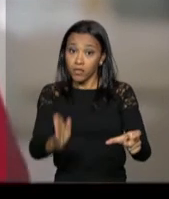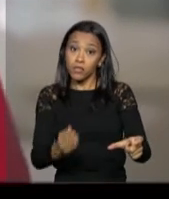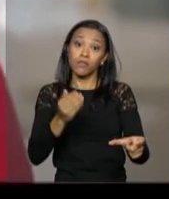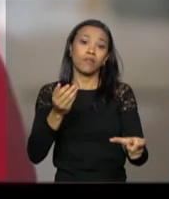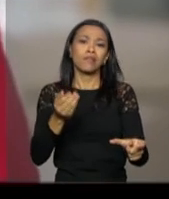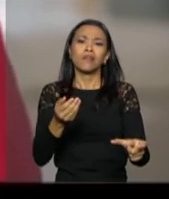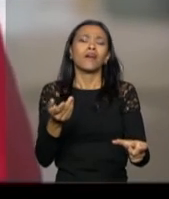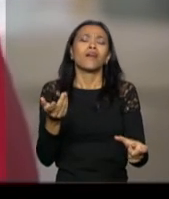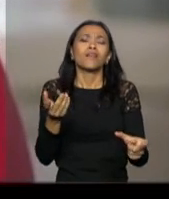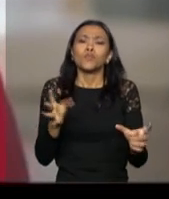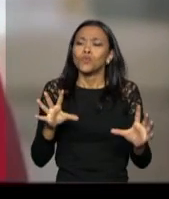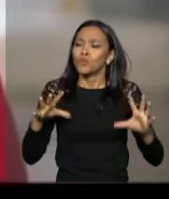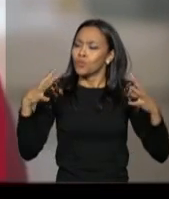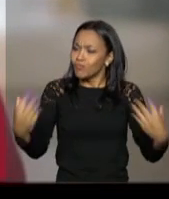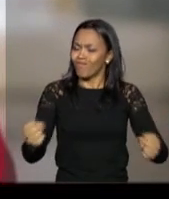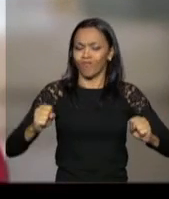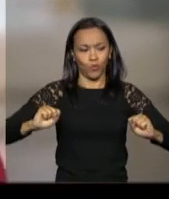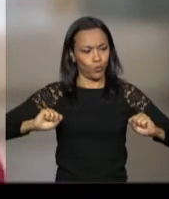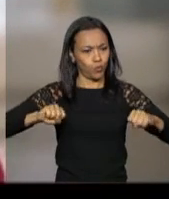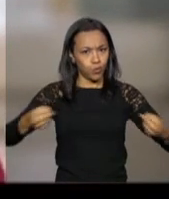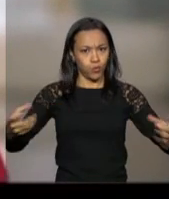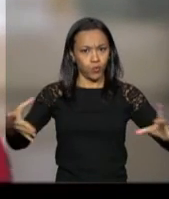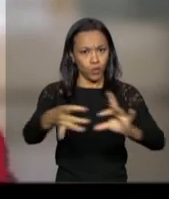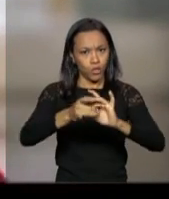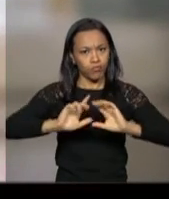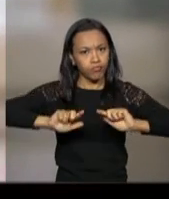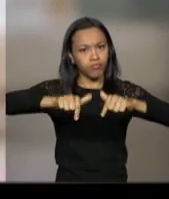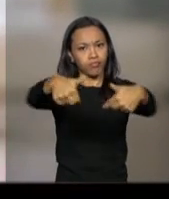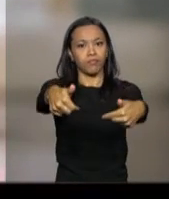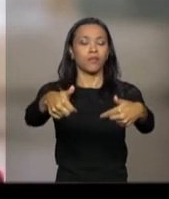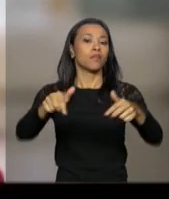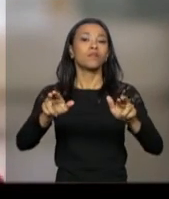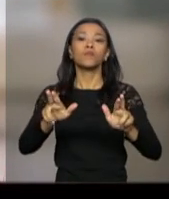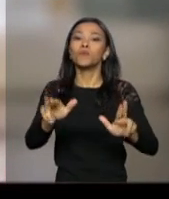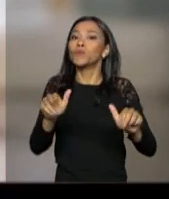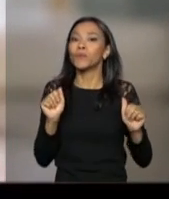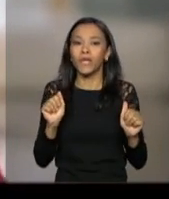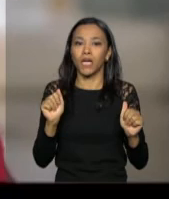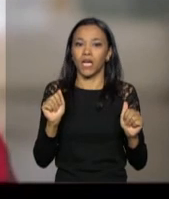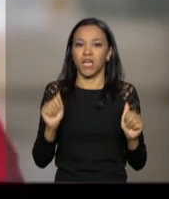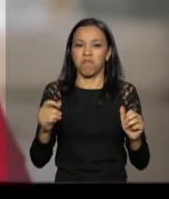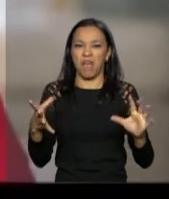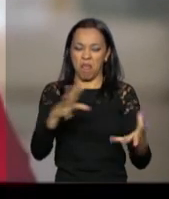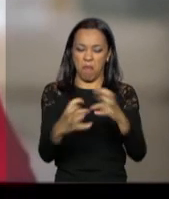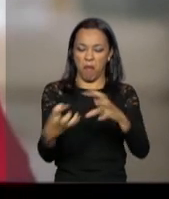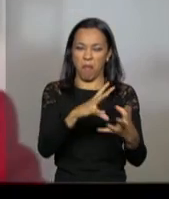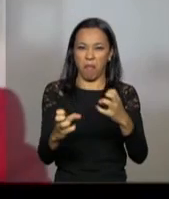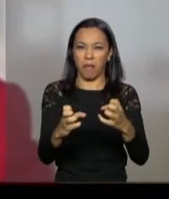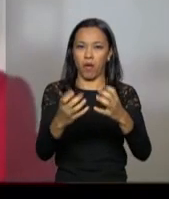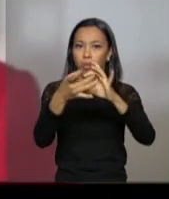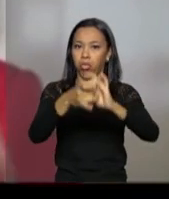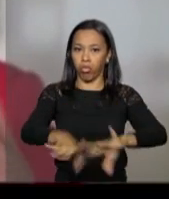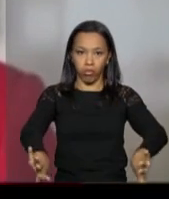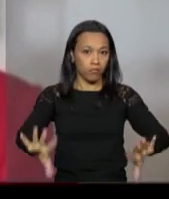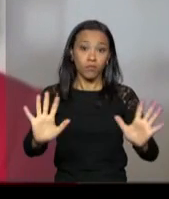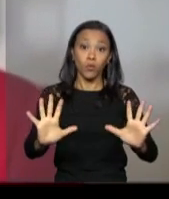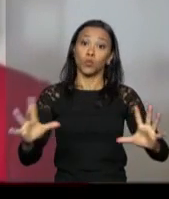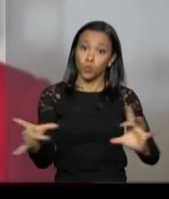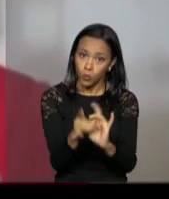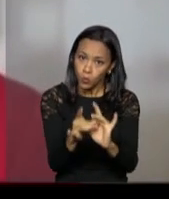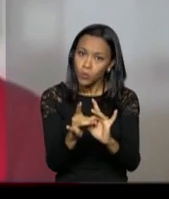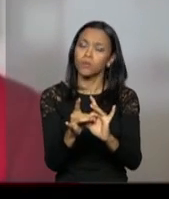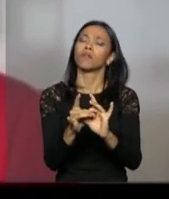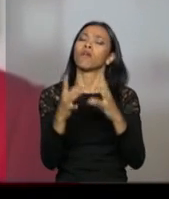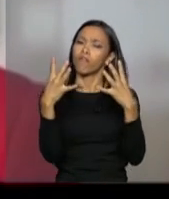exceção, trabalharem para unir e construir, jamais para desunir ou destruir. Porque